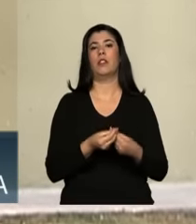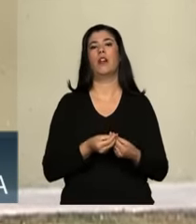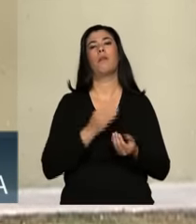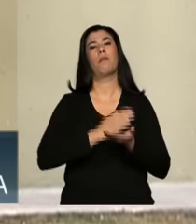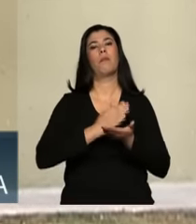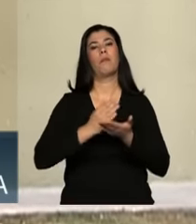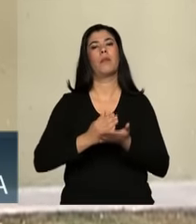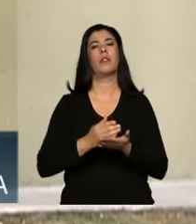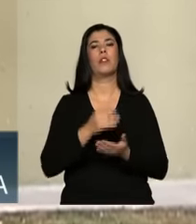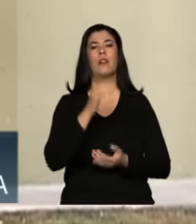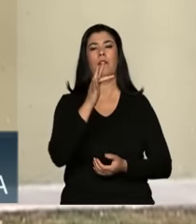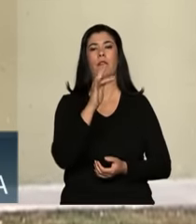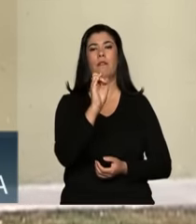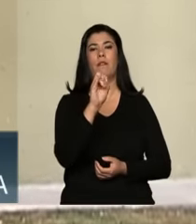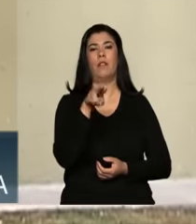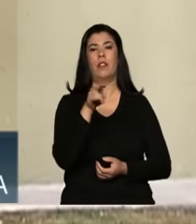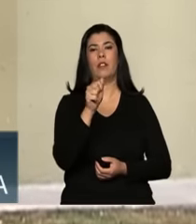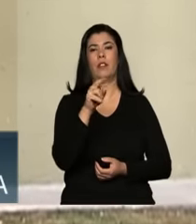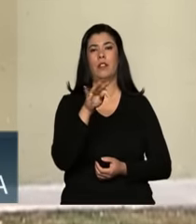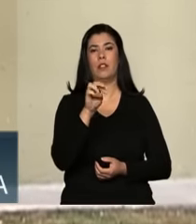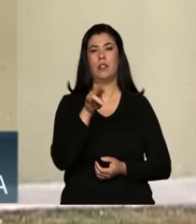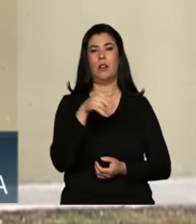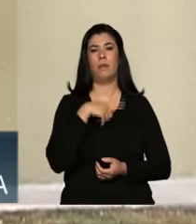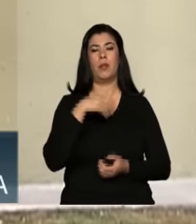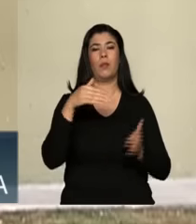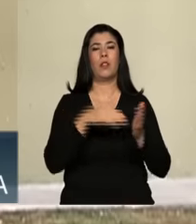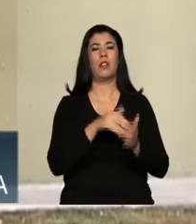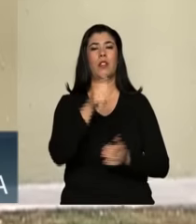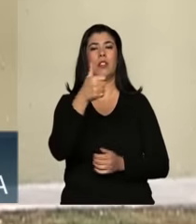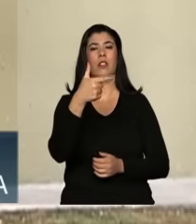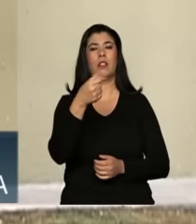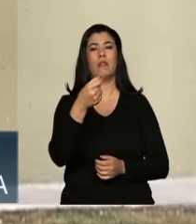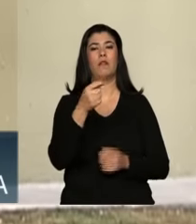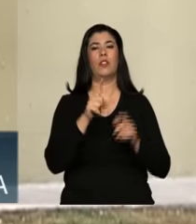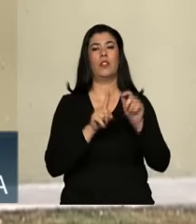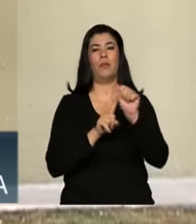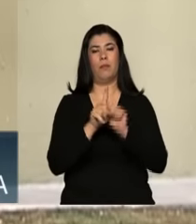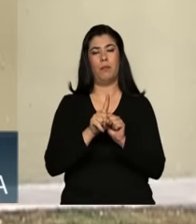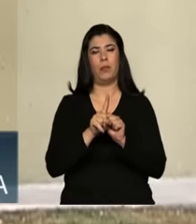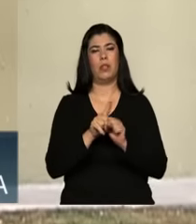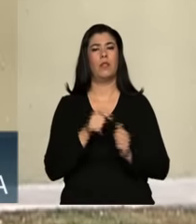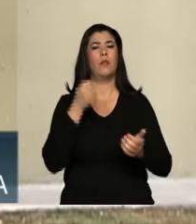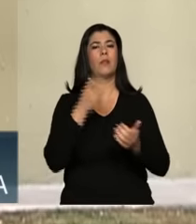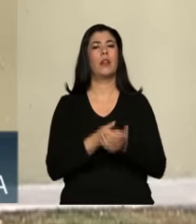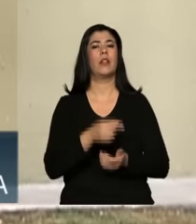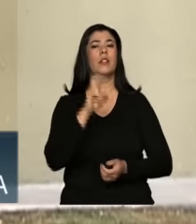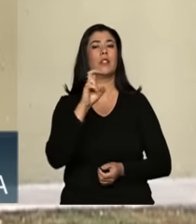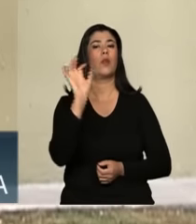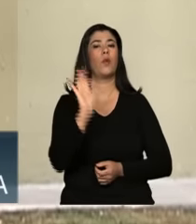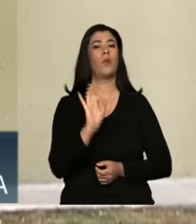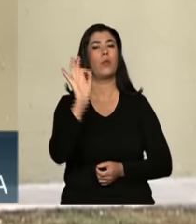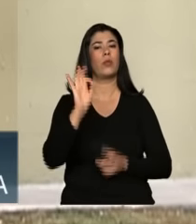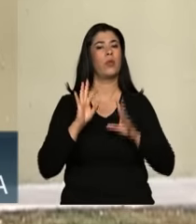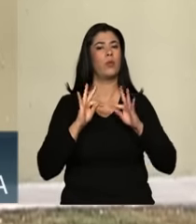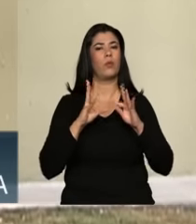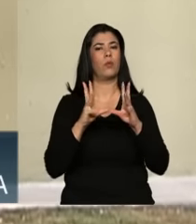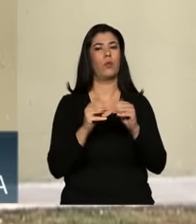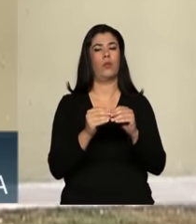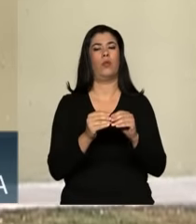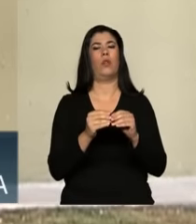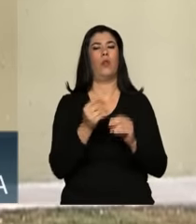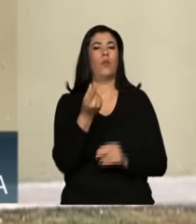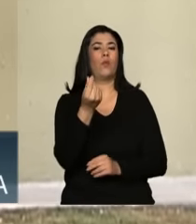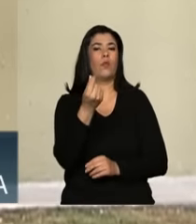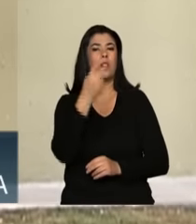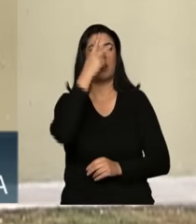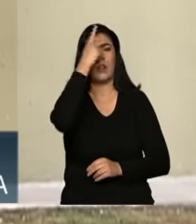120 meses. As prestações mensais ficam em 5% da renda bruta da família, sendo o